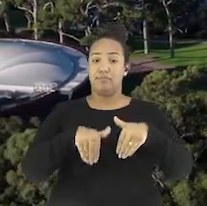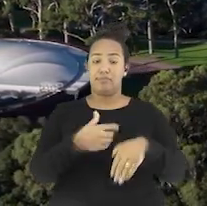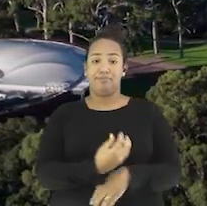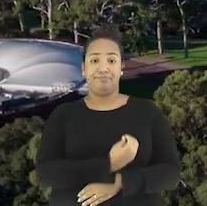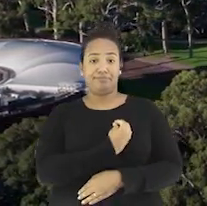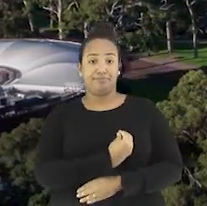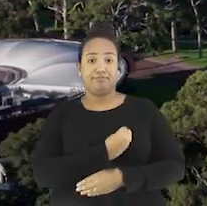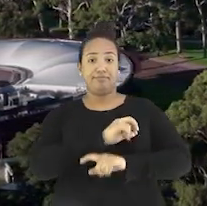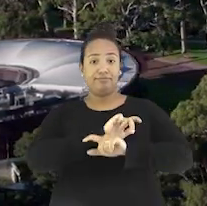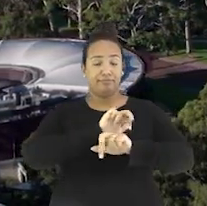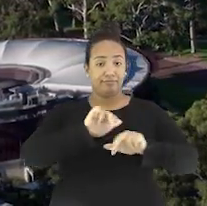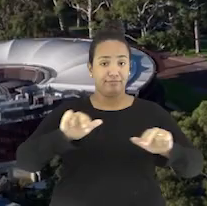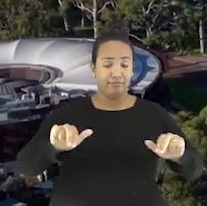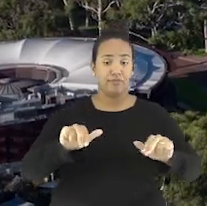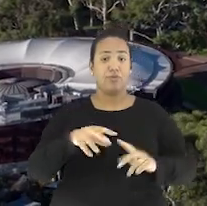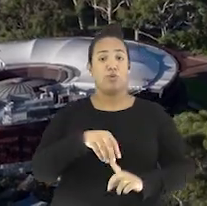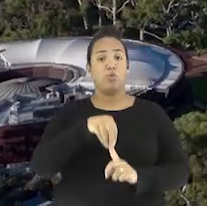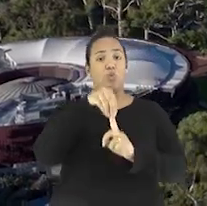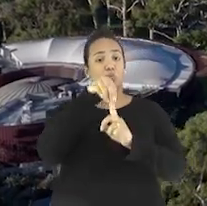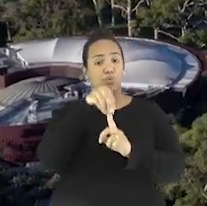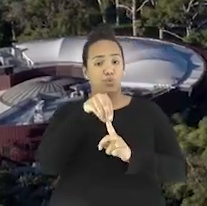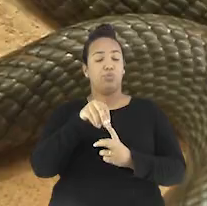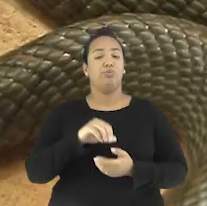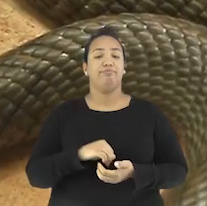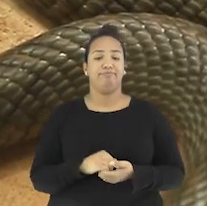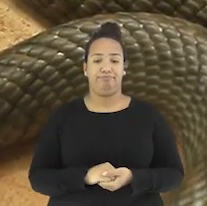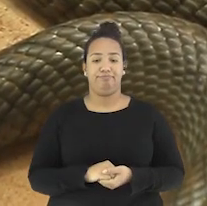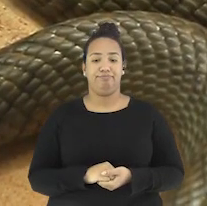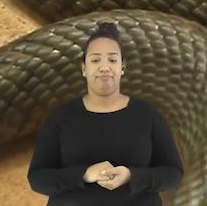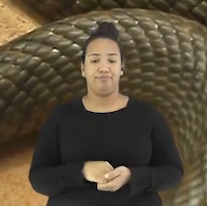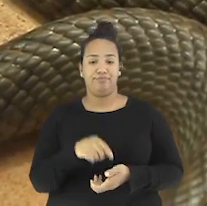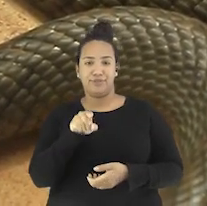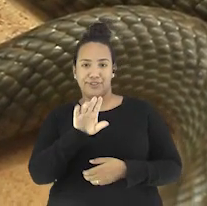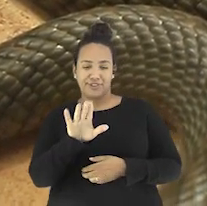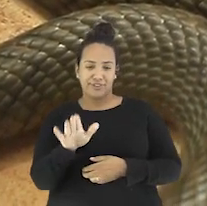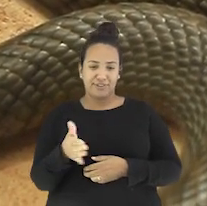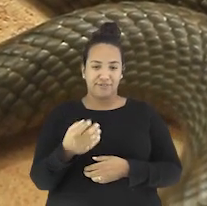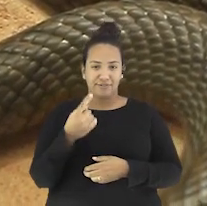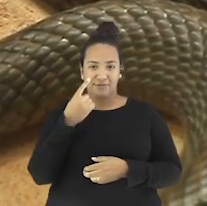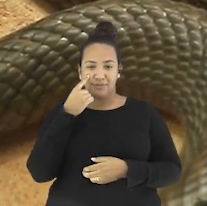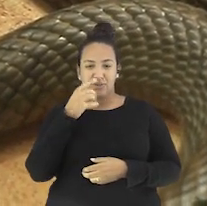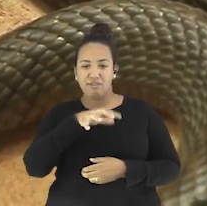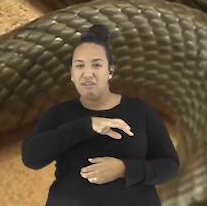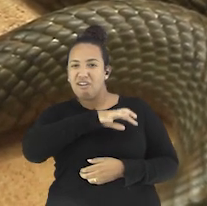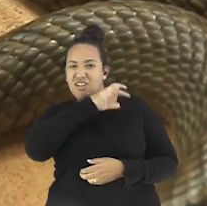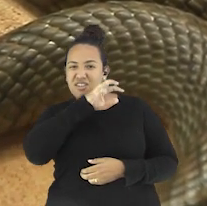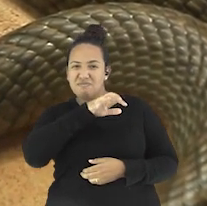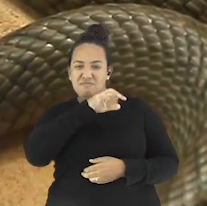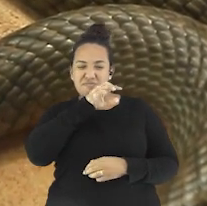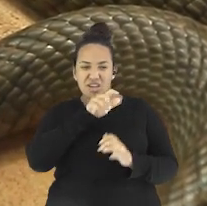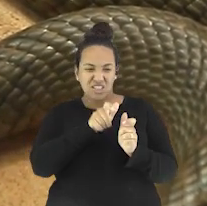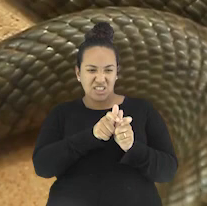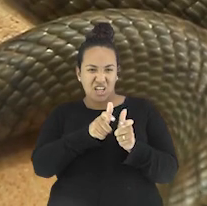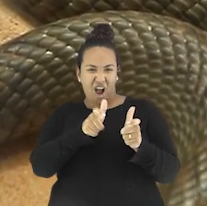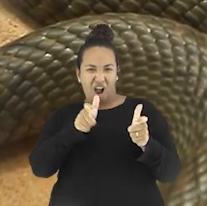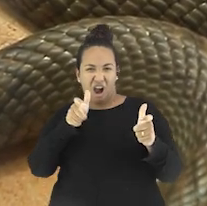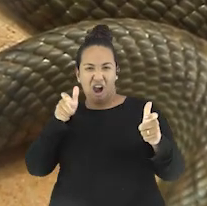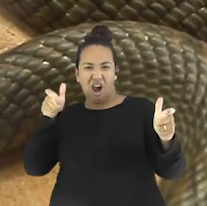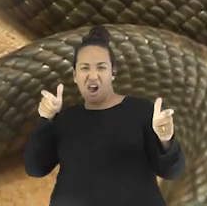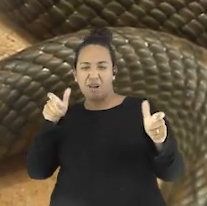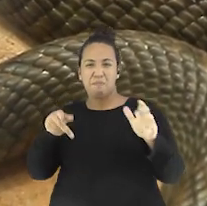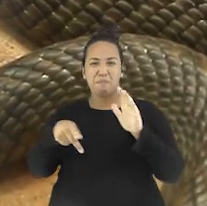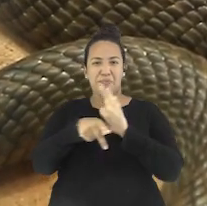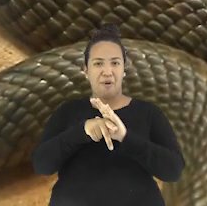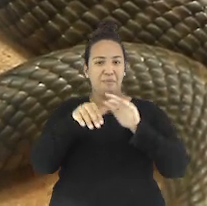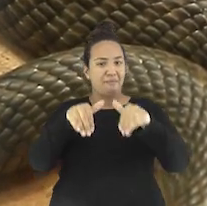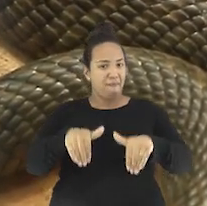de fauna e flora únicos e bem diferenciados. Quem aí já ouviu falar sobre os animais gigantes e venenosos que só existem